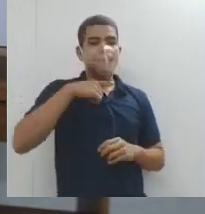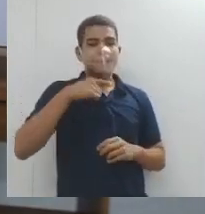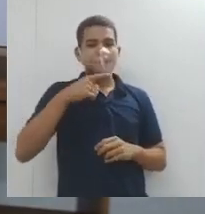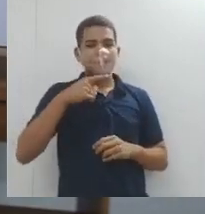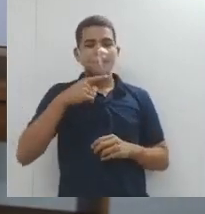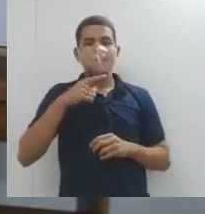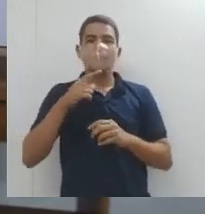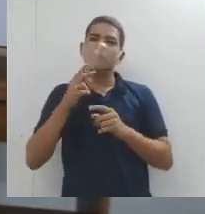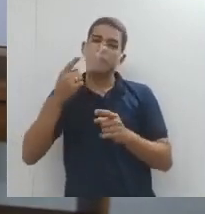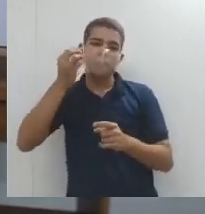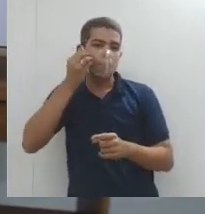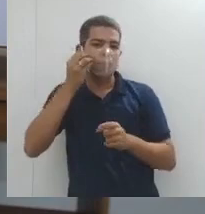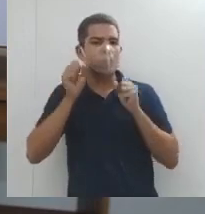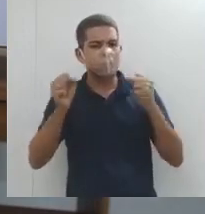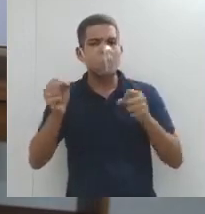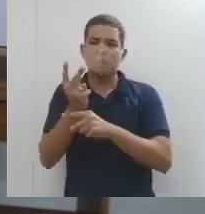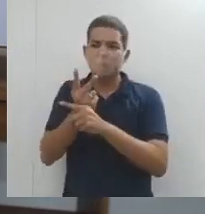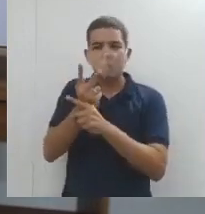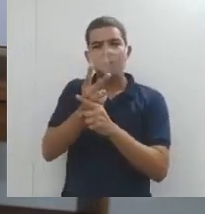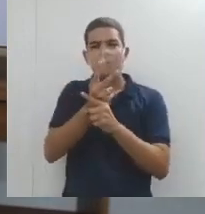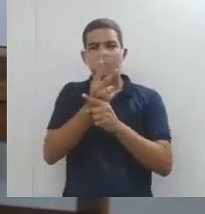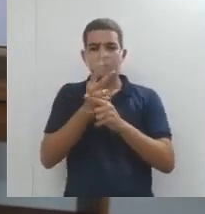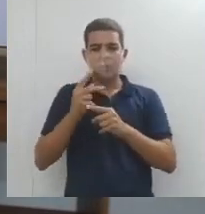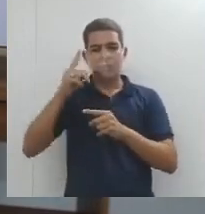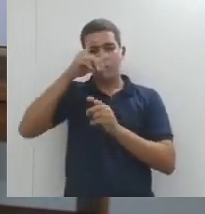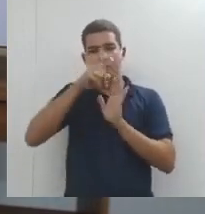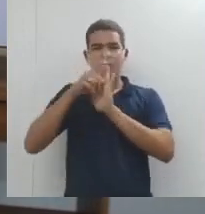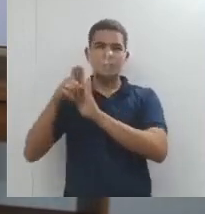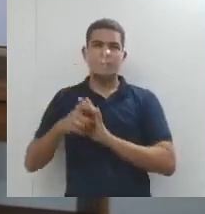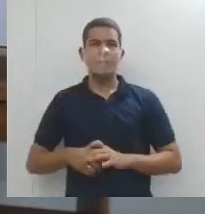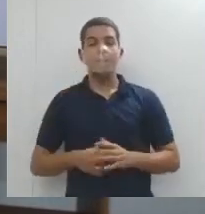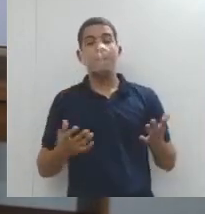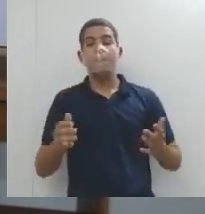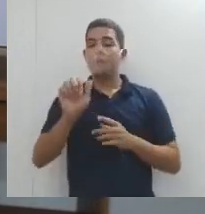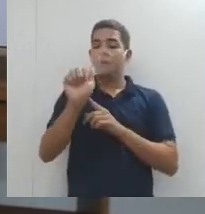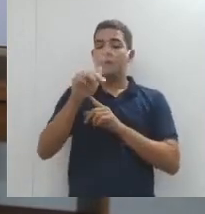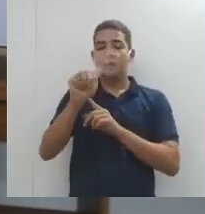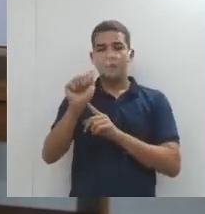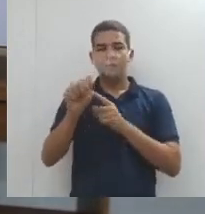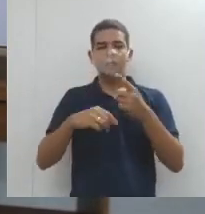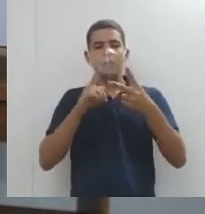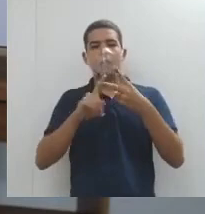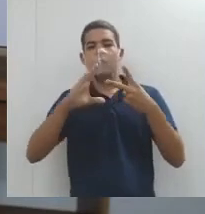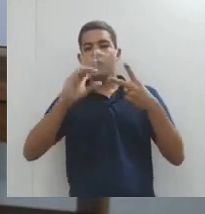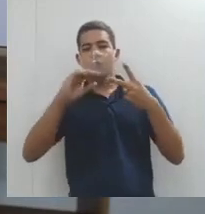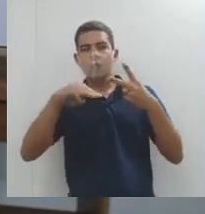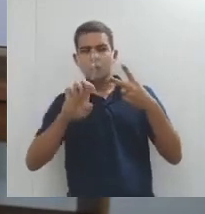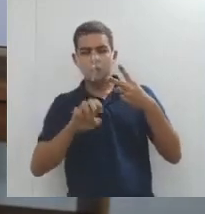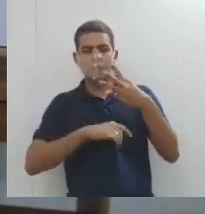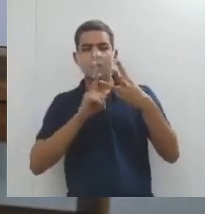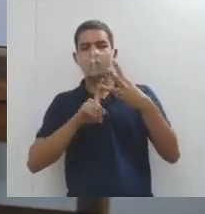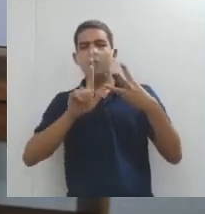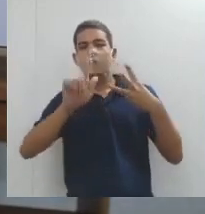sanar essa dificuldade, tá bem? Então vamos lá. A palavra ama, come e gosta, né? São